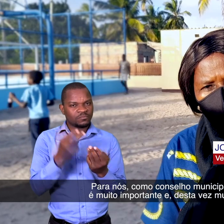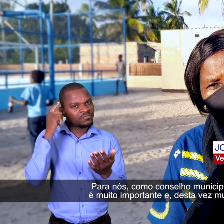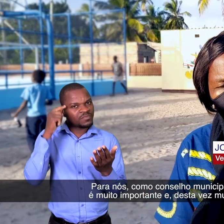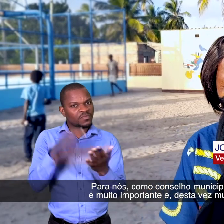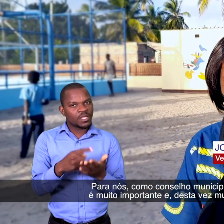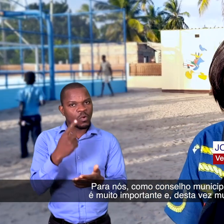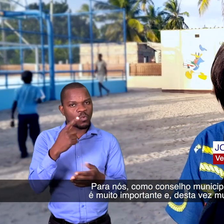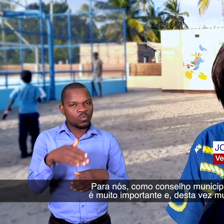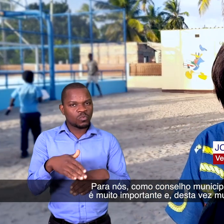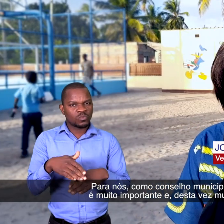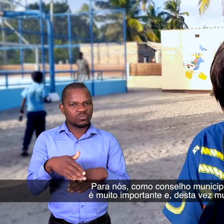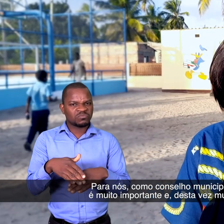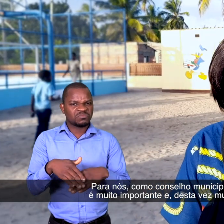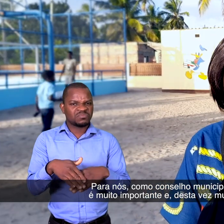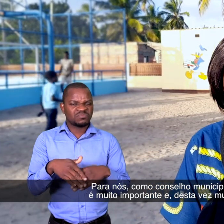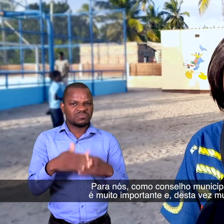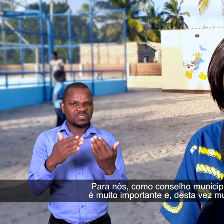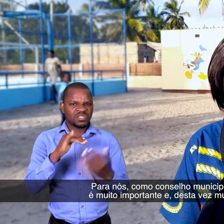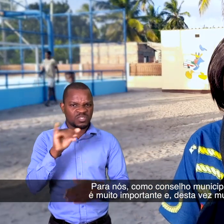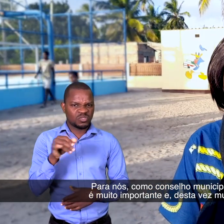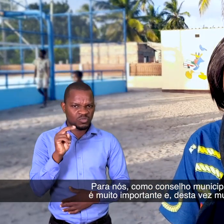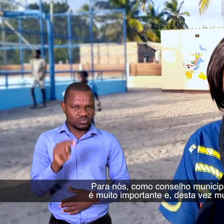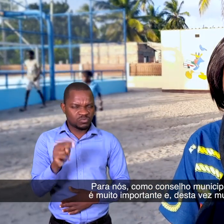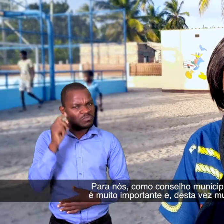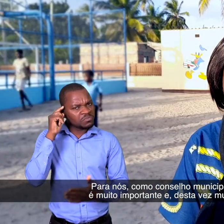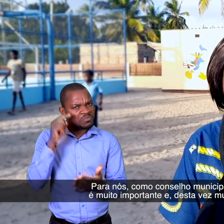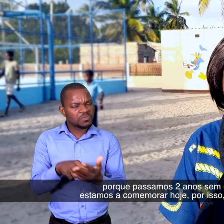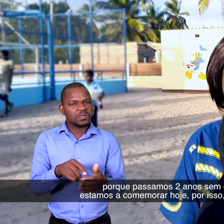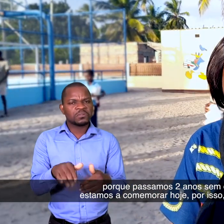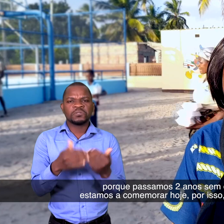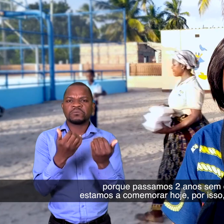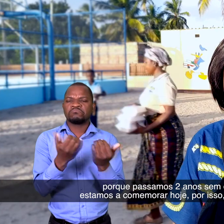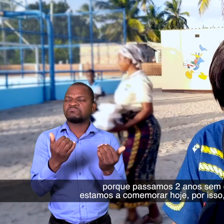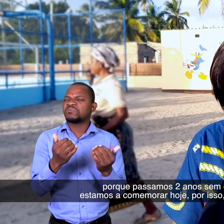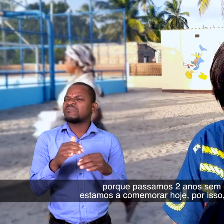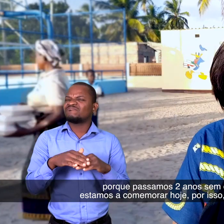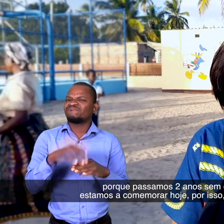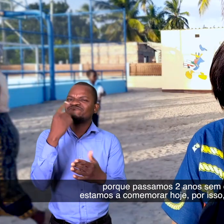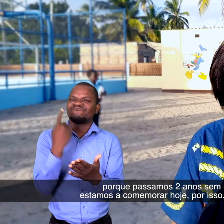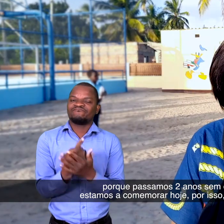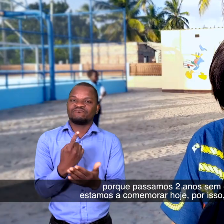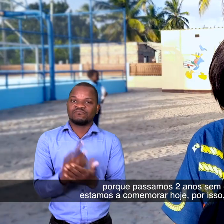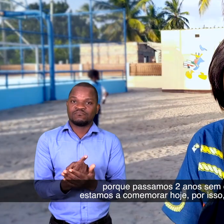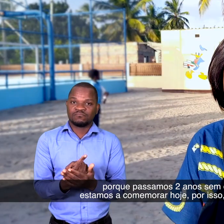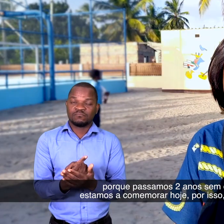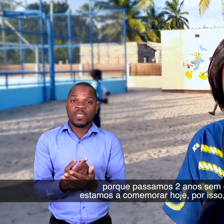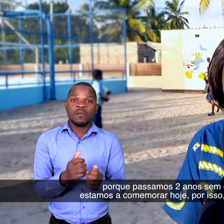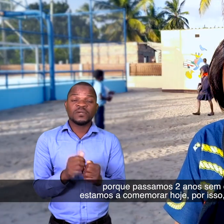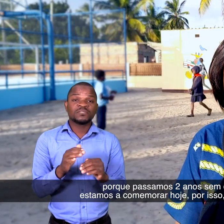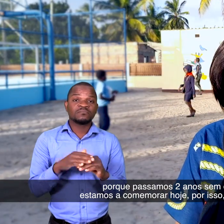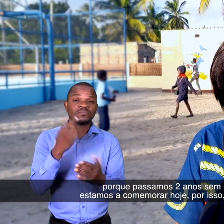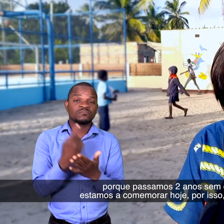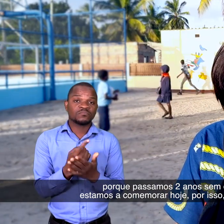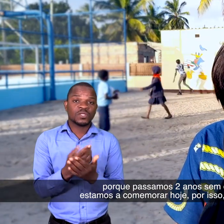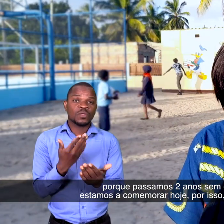Municipal, o dia 1 de junho é um dia muito importante. E desta vez, é muito mais importante